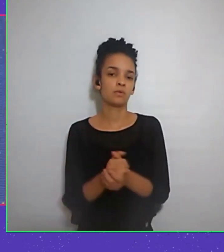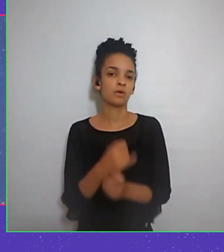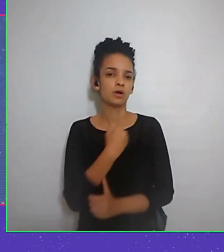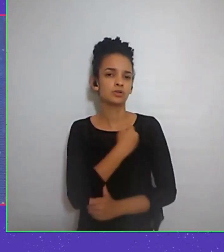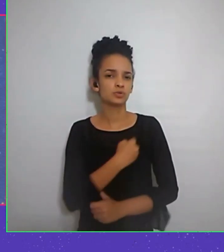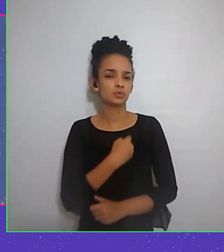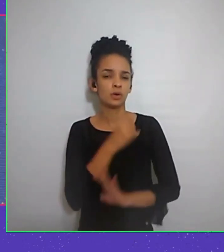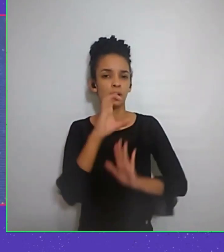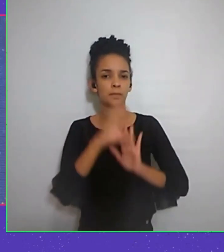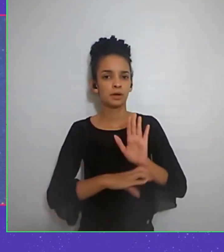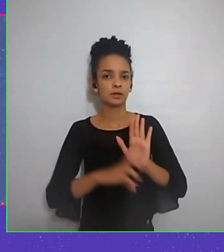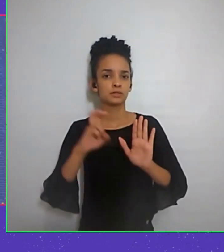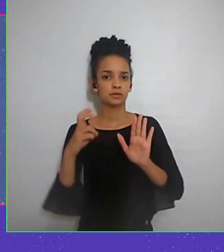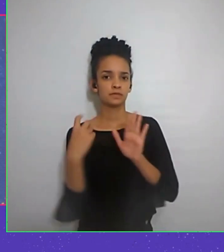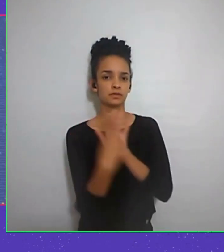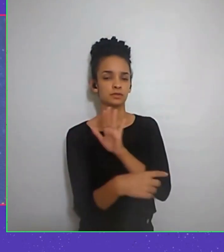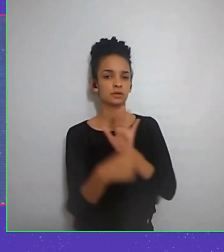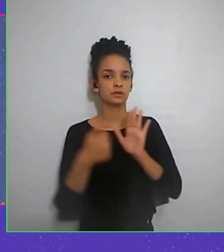19.